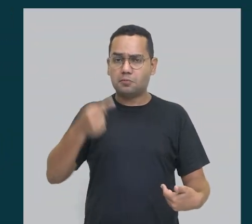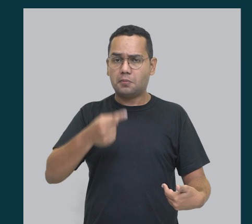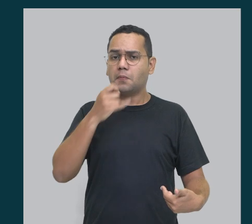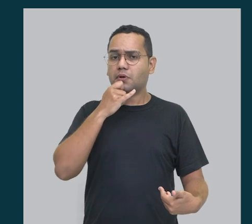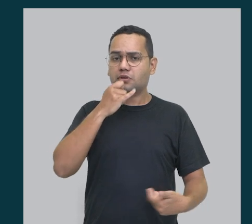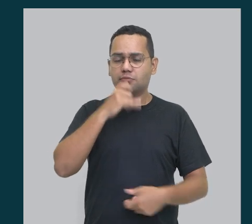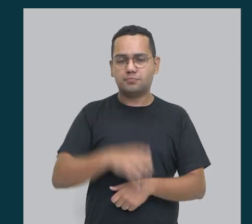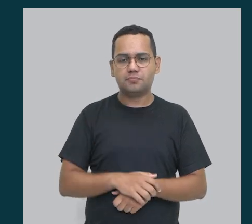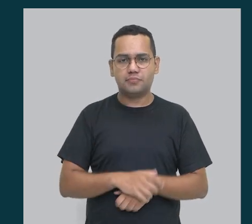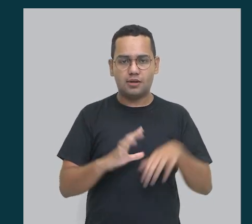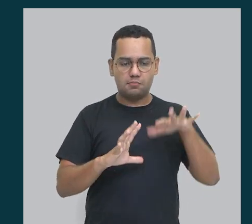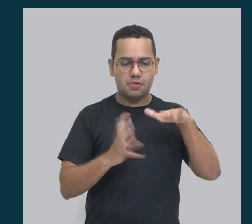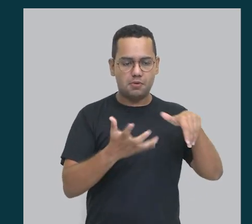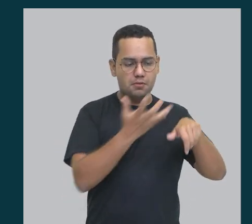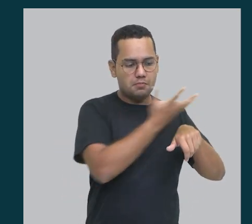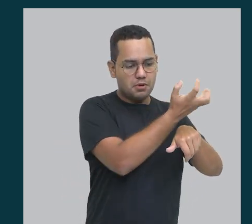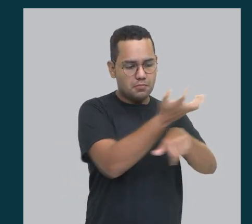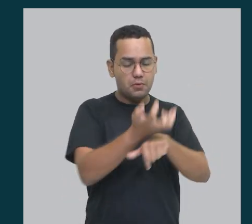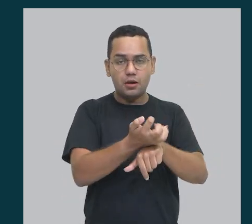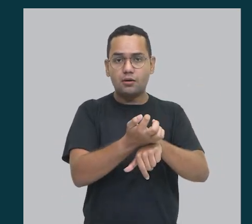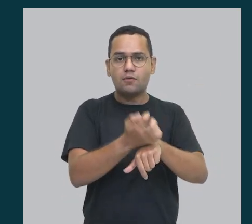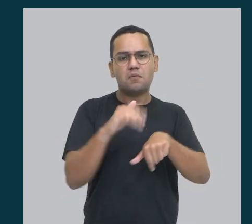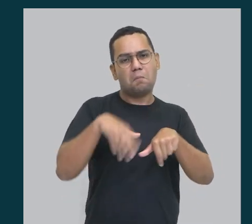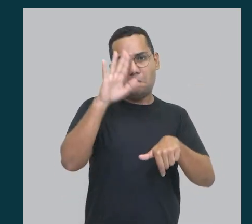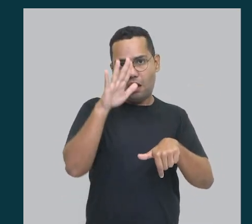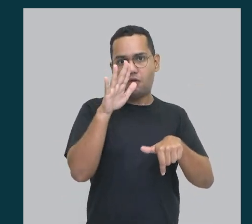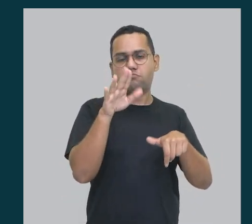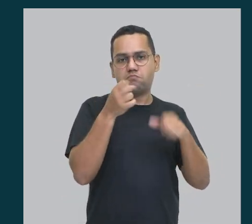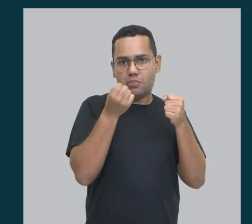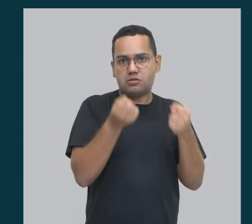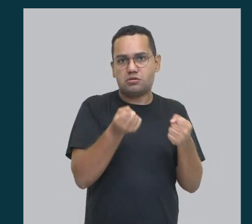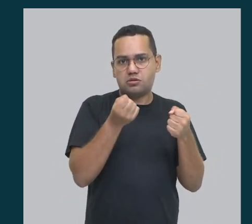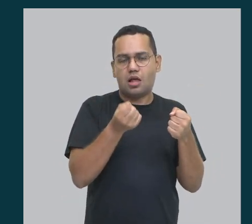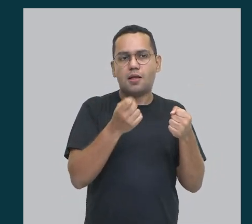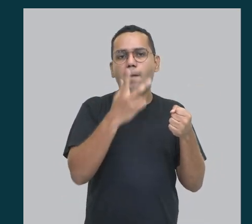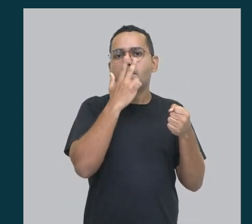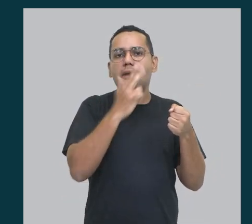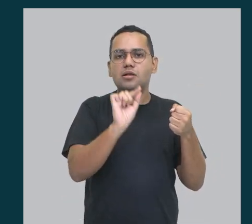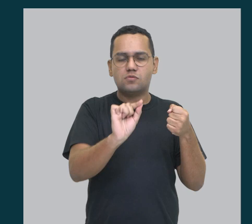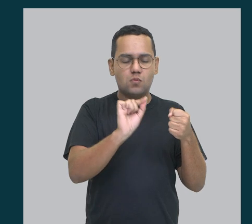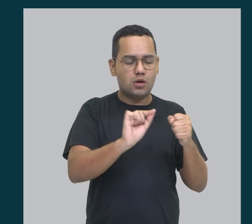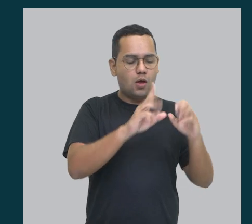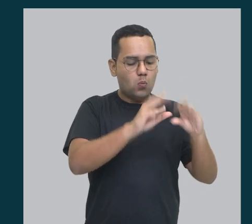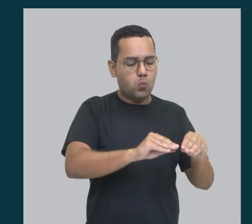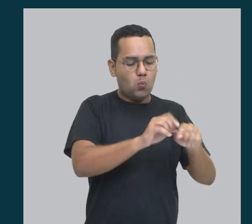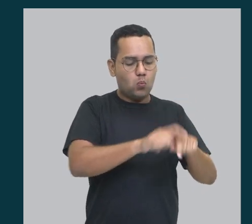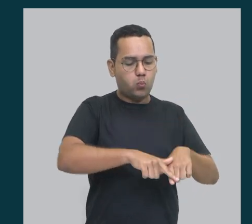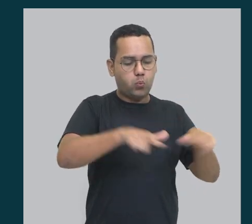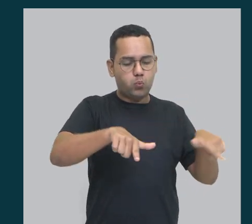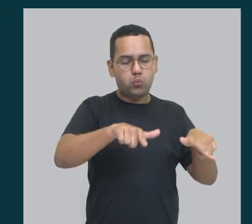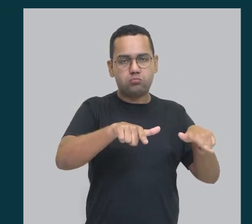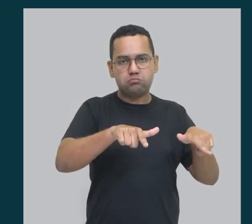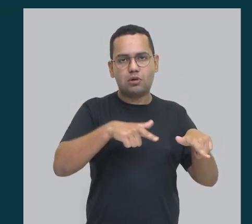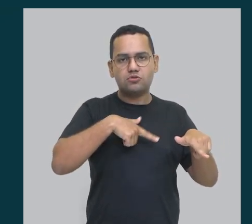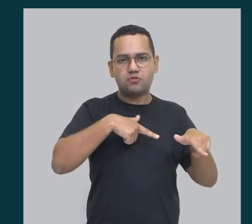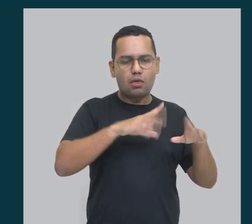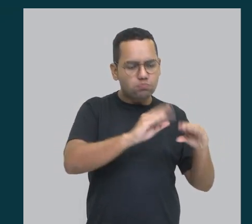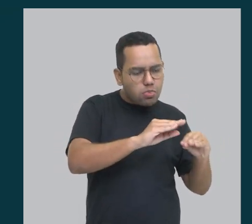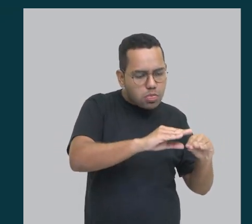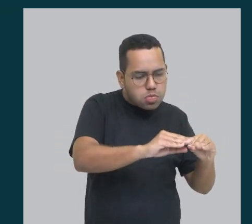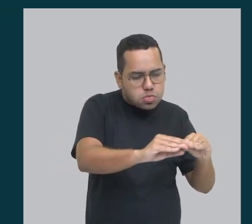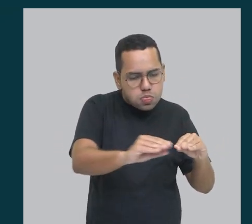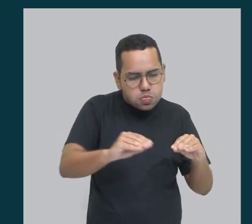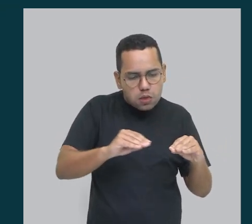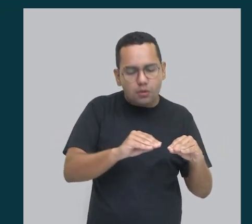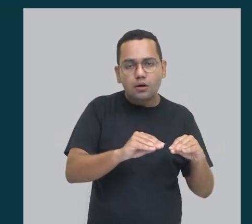como se a força gravitacional da Terra fosse tão grande que amassasse tudo que existe aqui e ali se chocasse